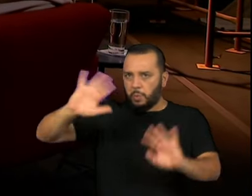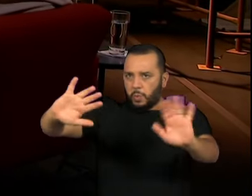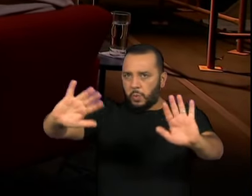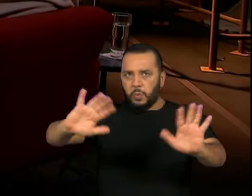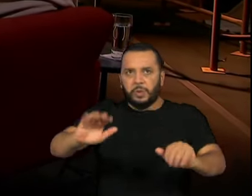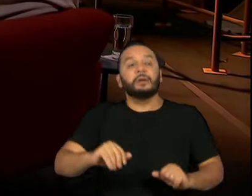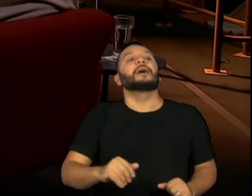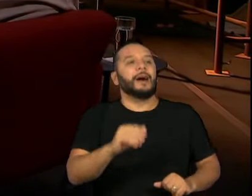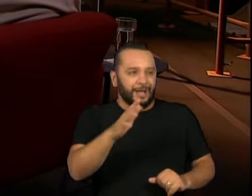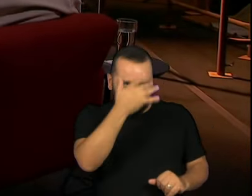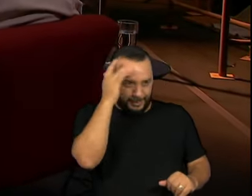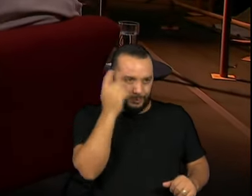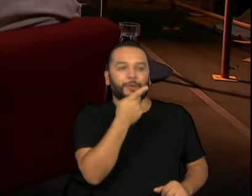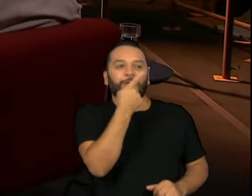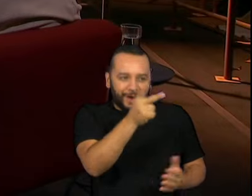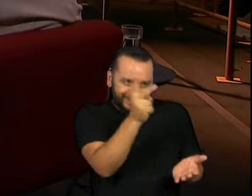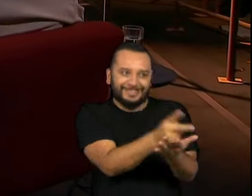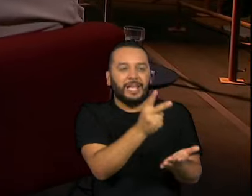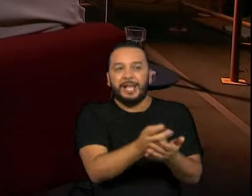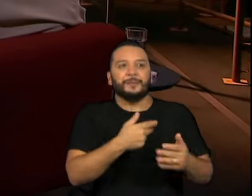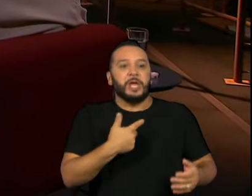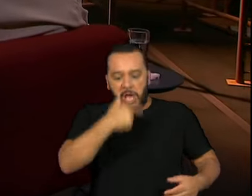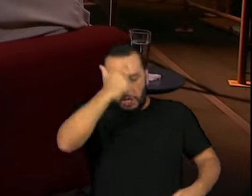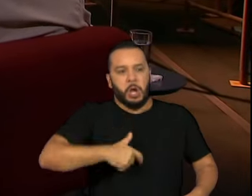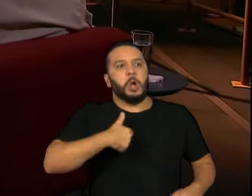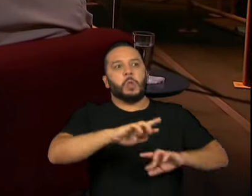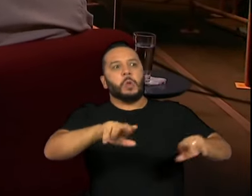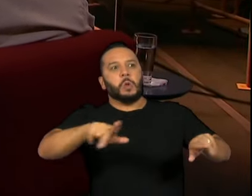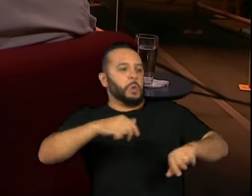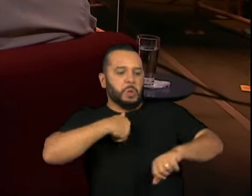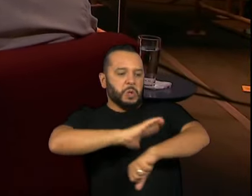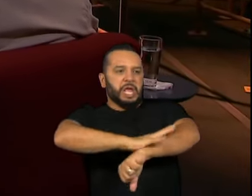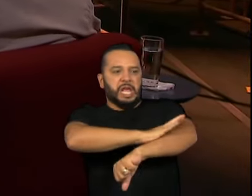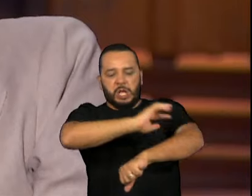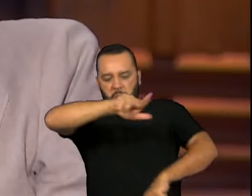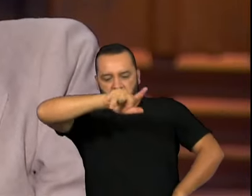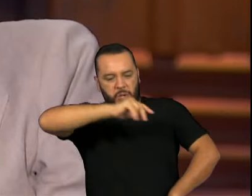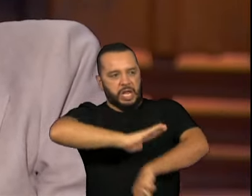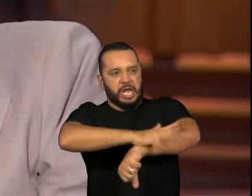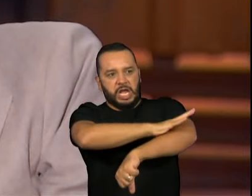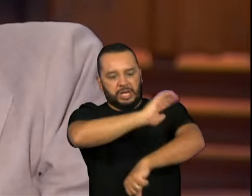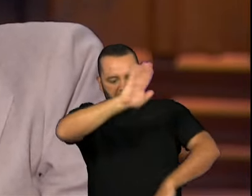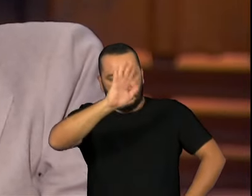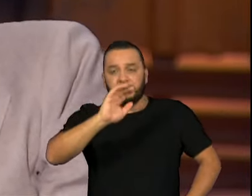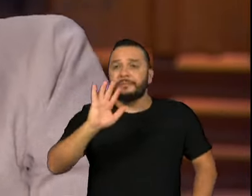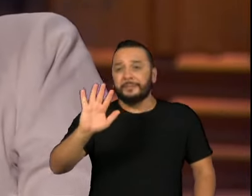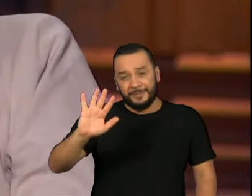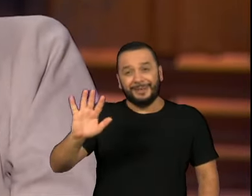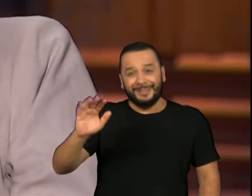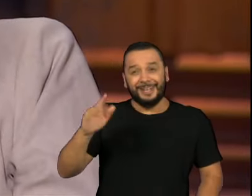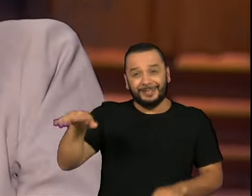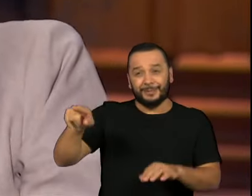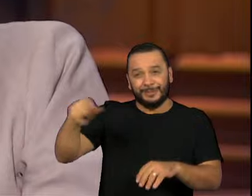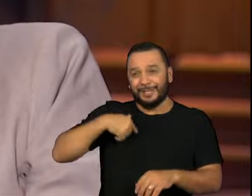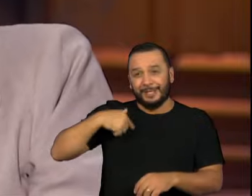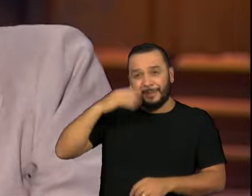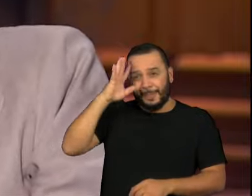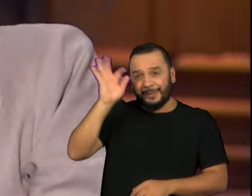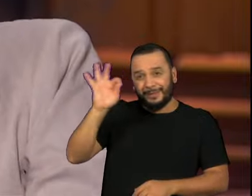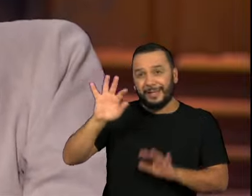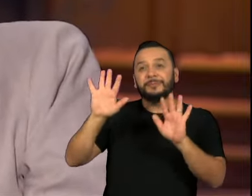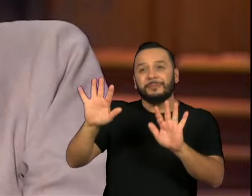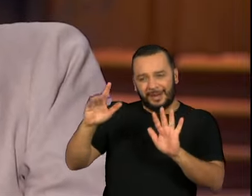tá falando livro não começa o discurso assim né até porque por mais que você não se entenda você está inserido dentro de uma